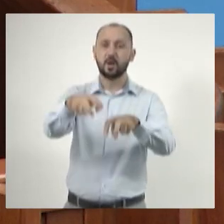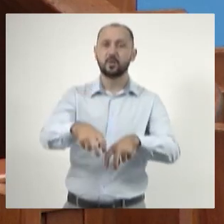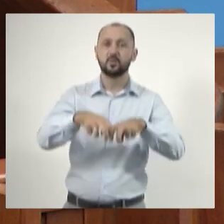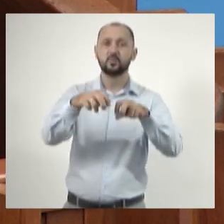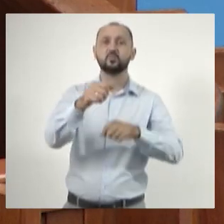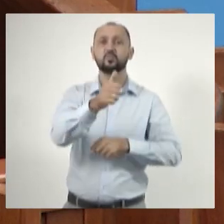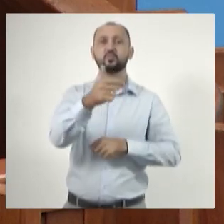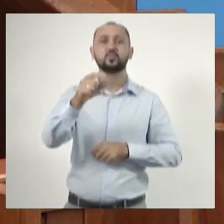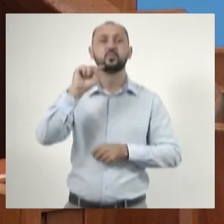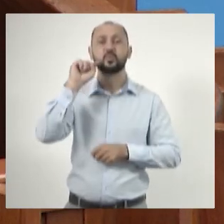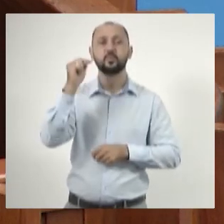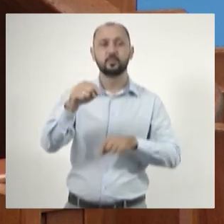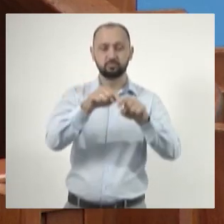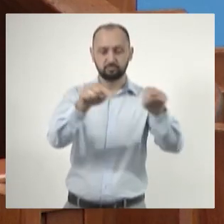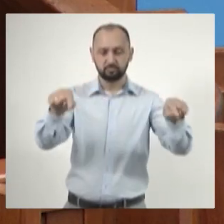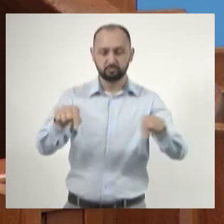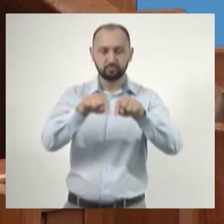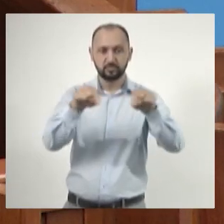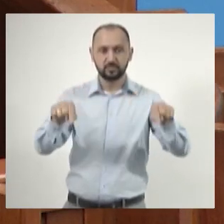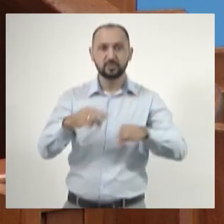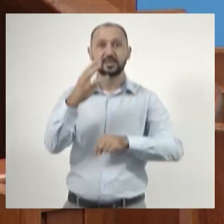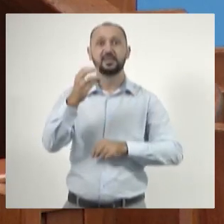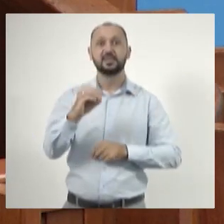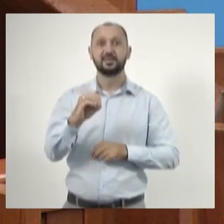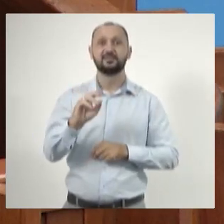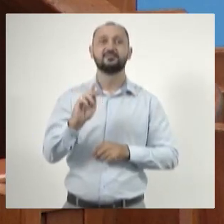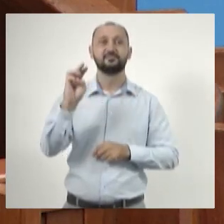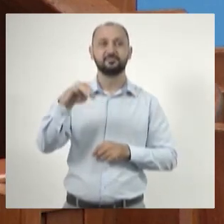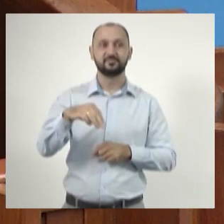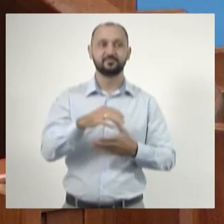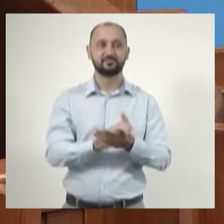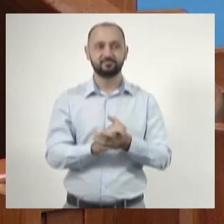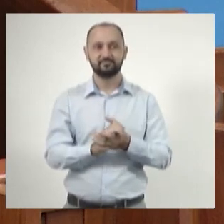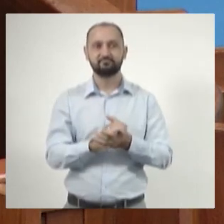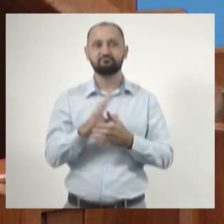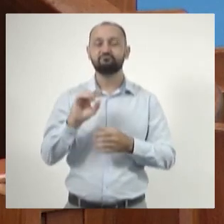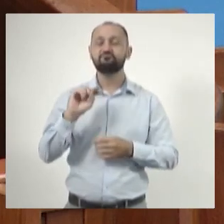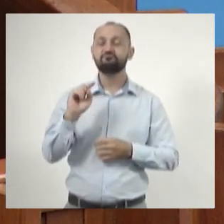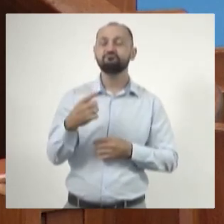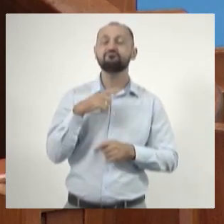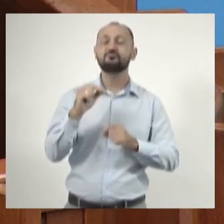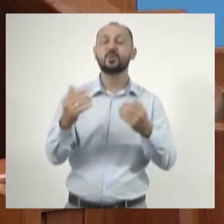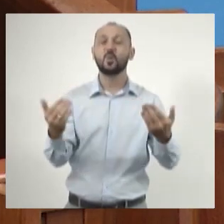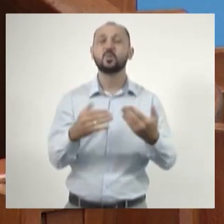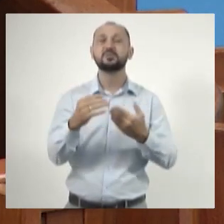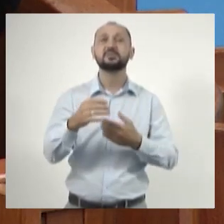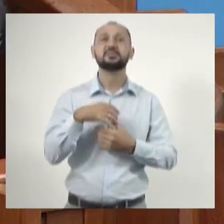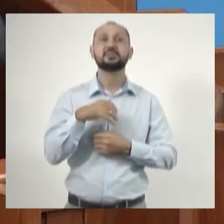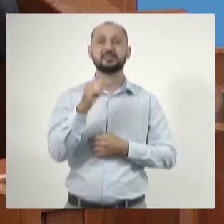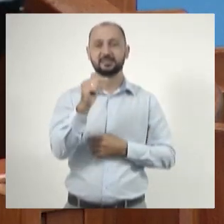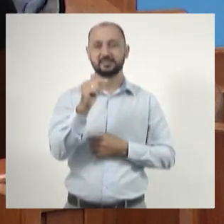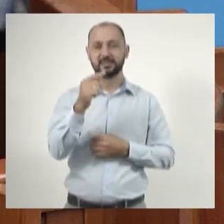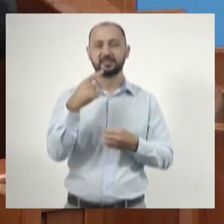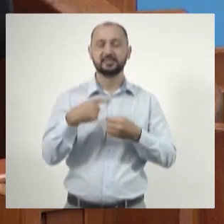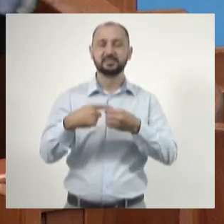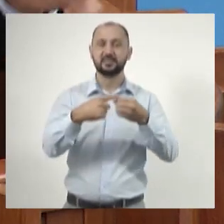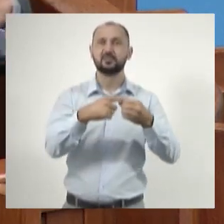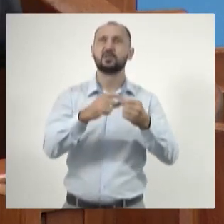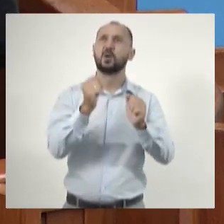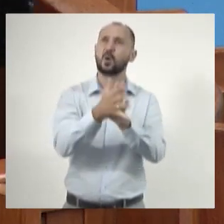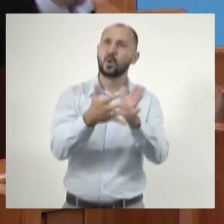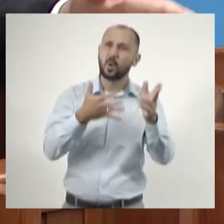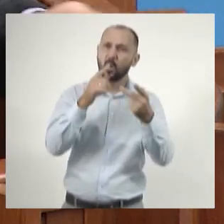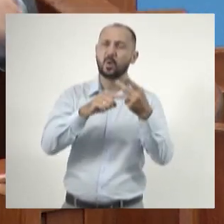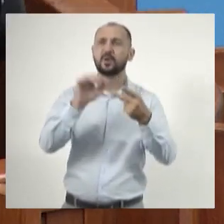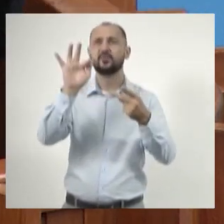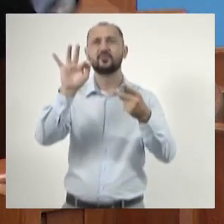12 mil lotes de 30 hectares. 360 mil hectares, que hoje tem 7 cidades lá: Glória,